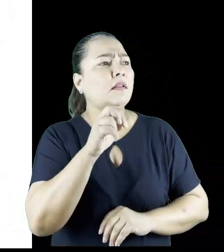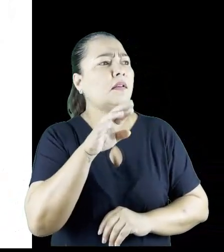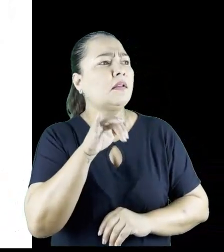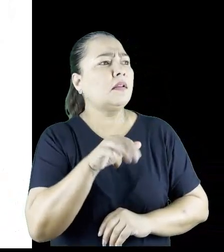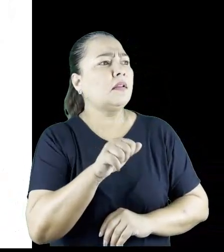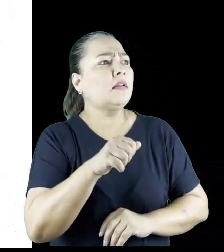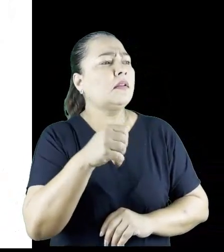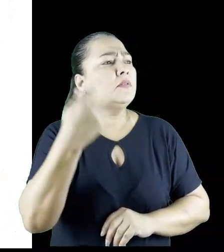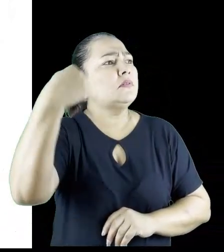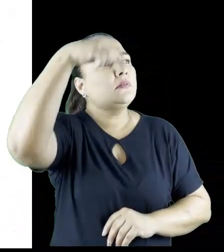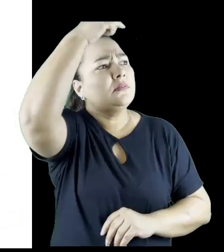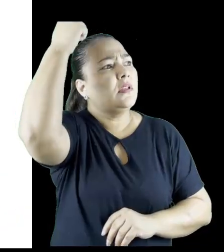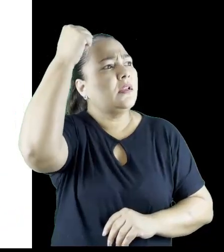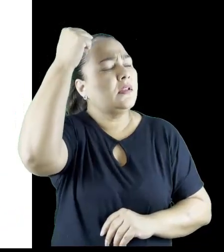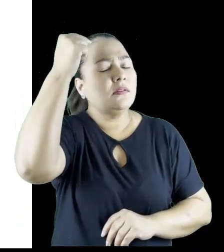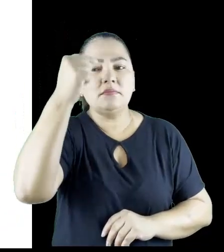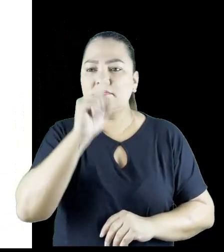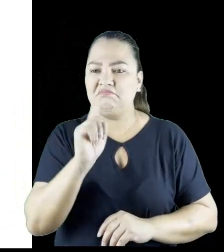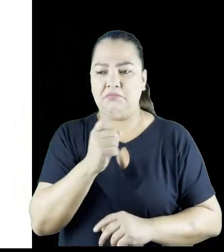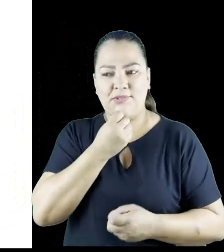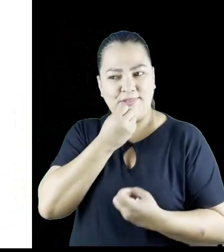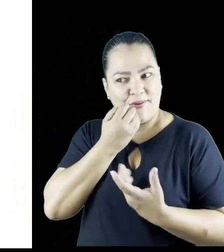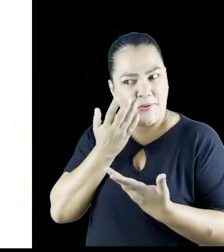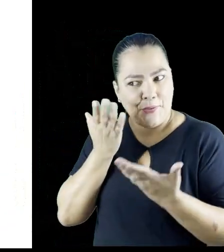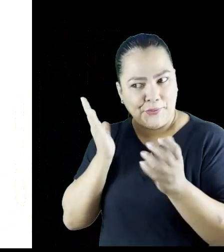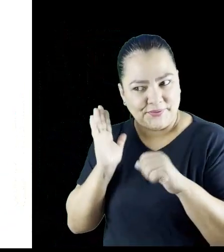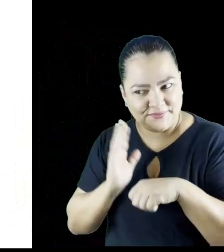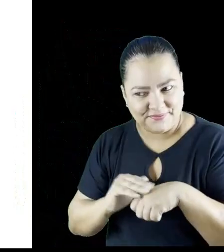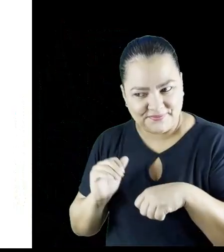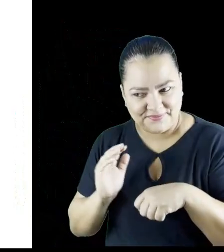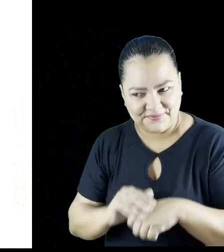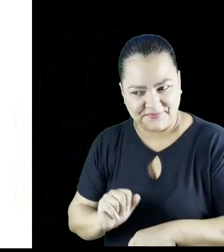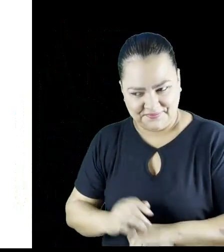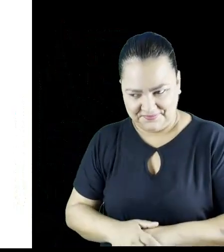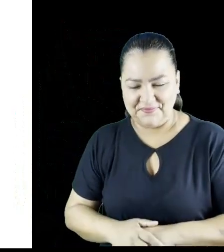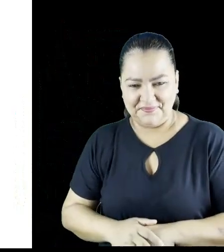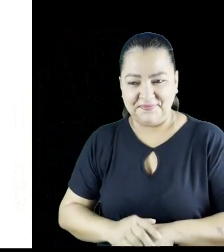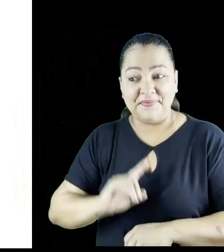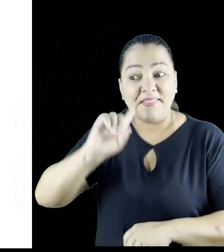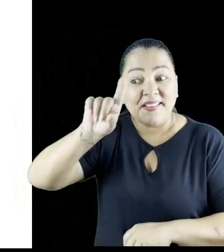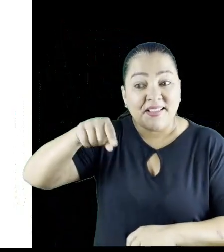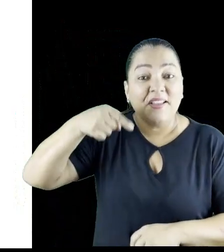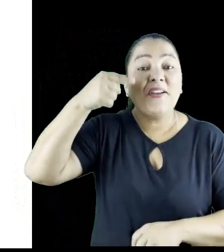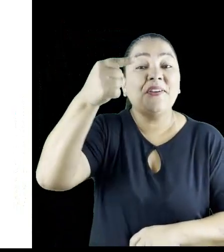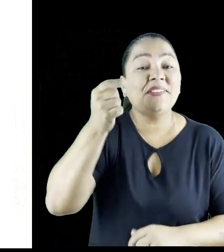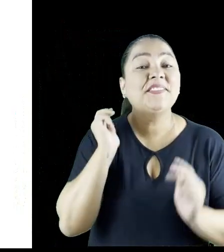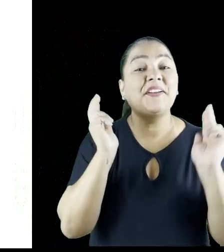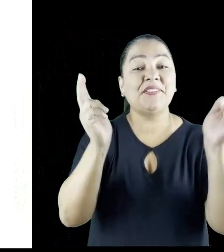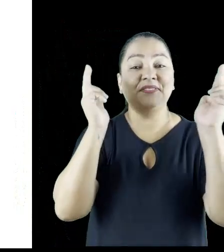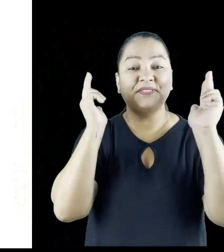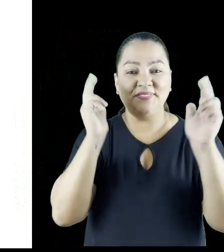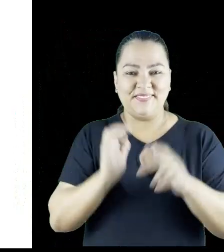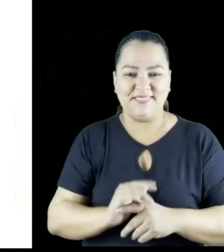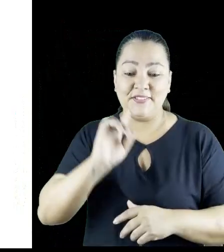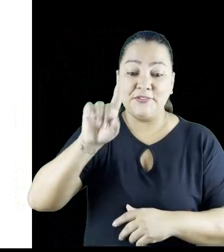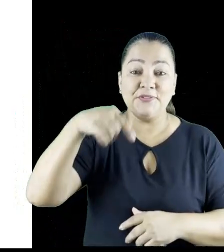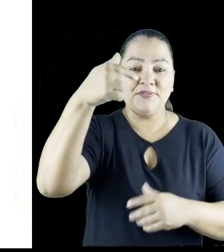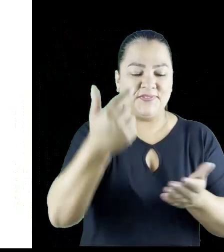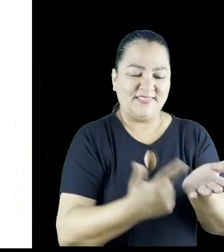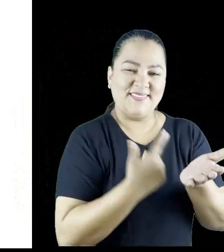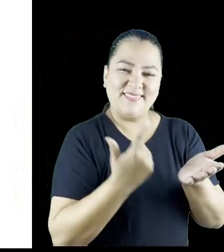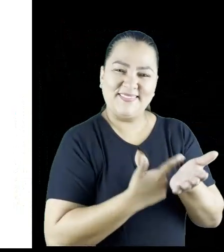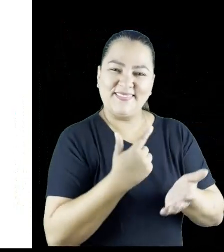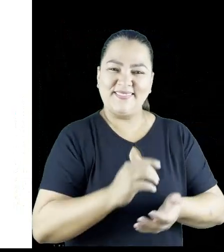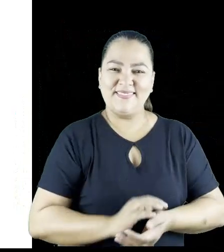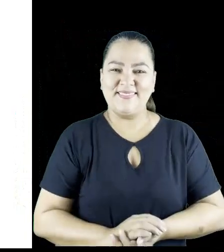Ei, Catalina, e o seu santo? Nem te conto, minha querida. Essa história fica para a próxima aventura,